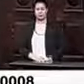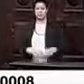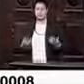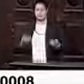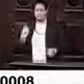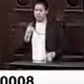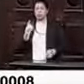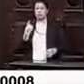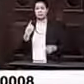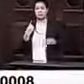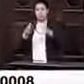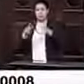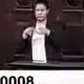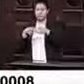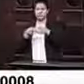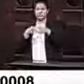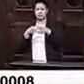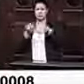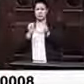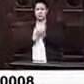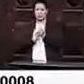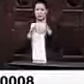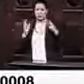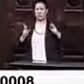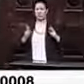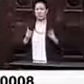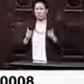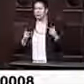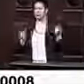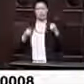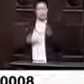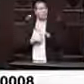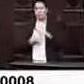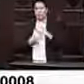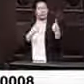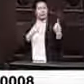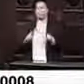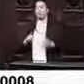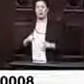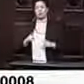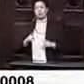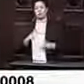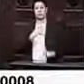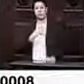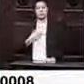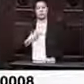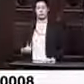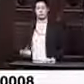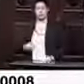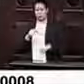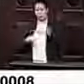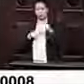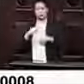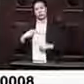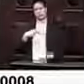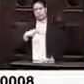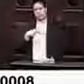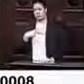partido vai votar sempre contrário a qualquer forma de privatização de serviços essenciais do